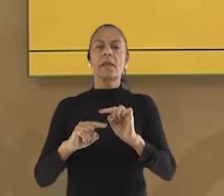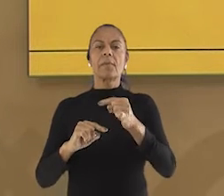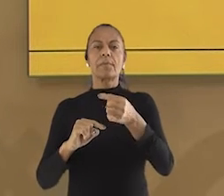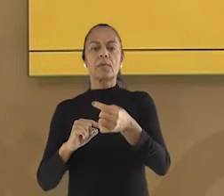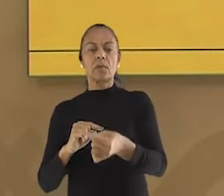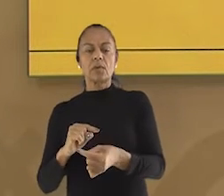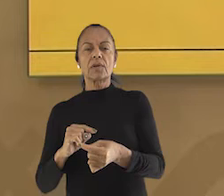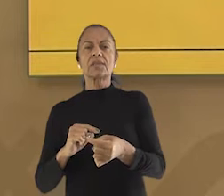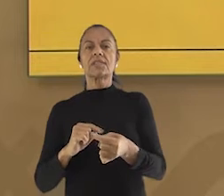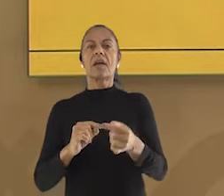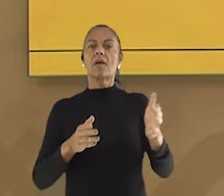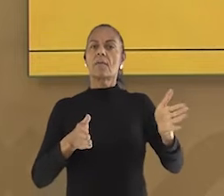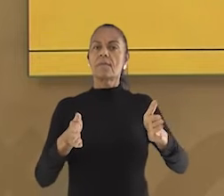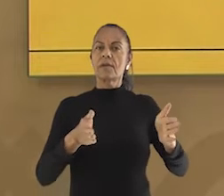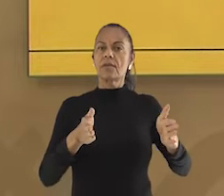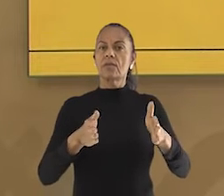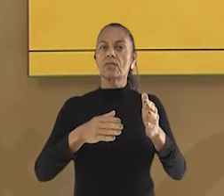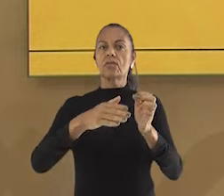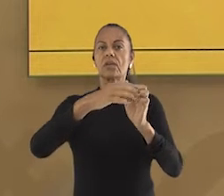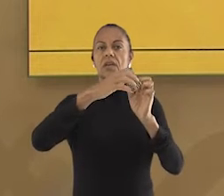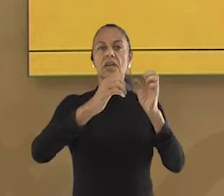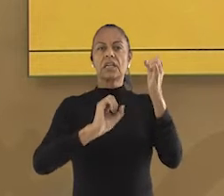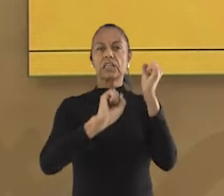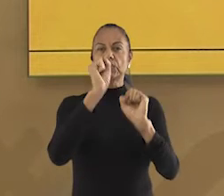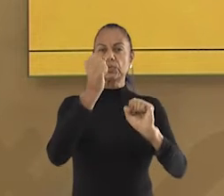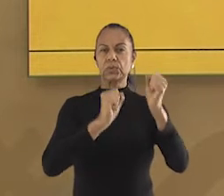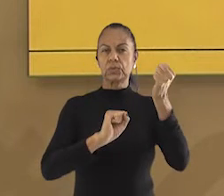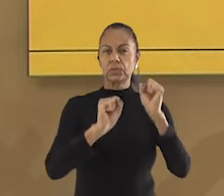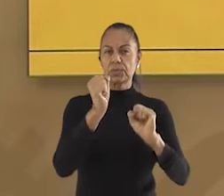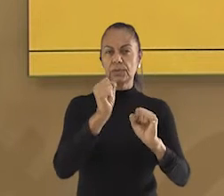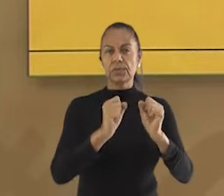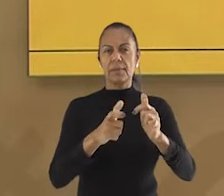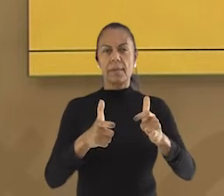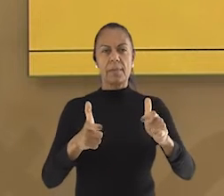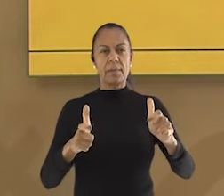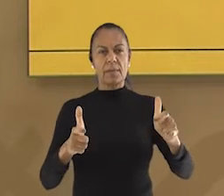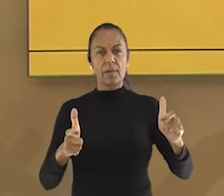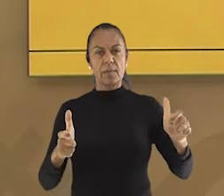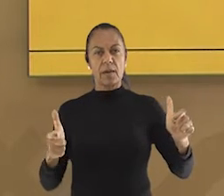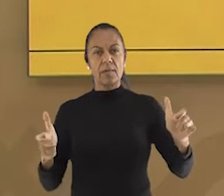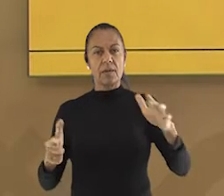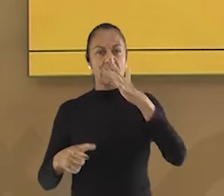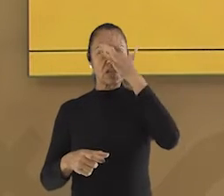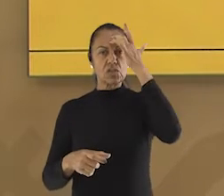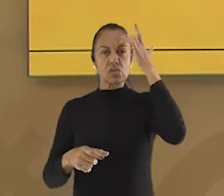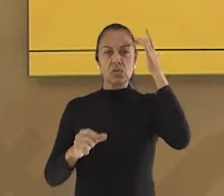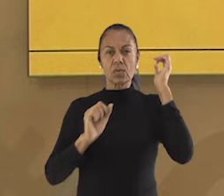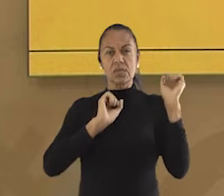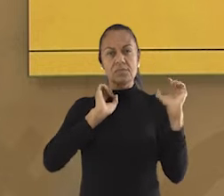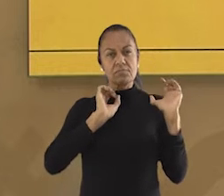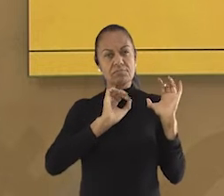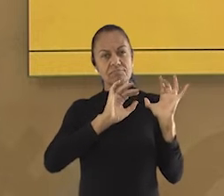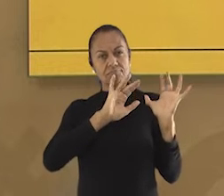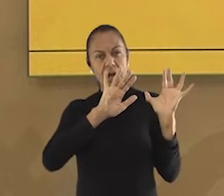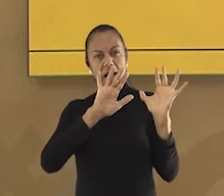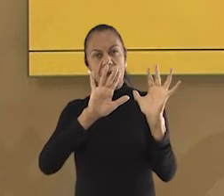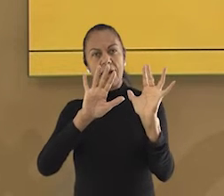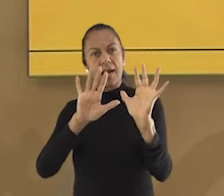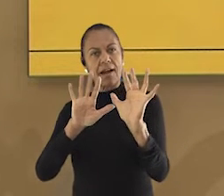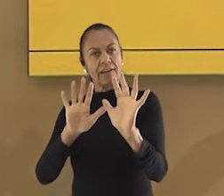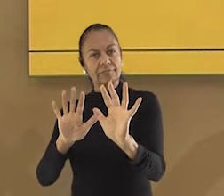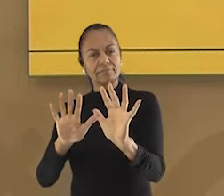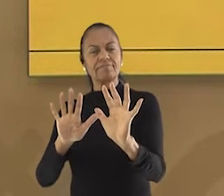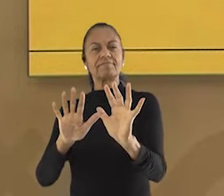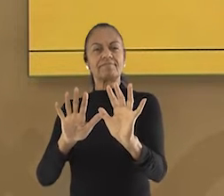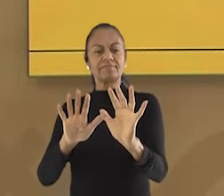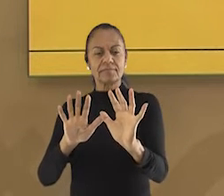país. Depois, na época industrial, quando cresceram o número de indústrias na cidade, ela atraiu ainda mais pessoas que